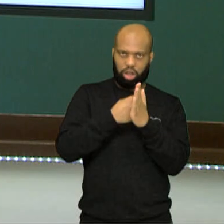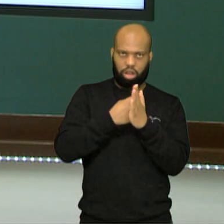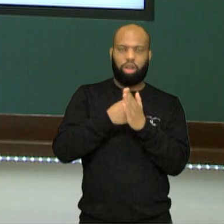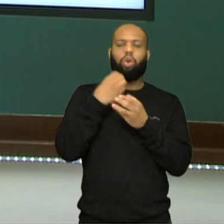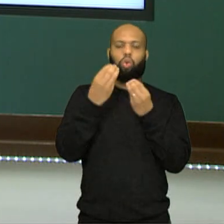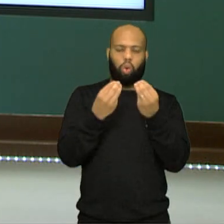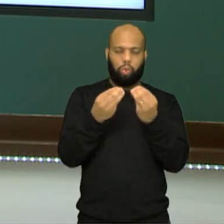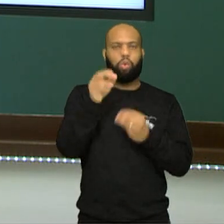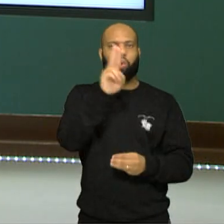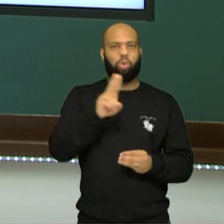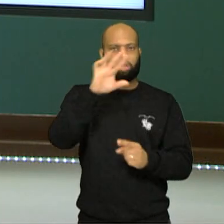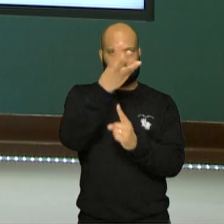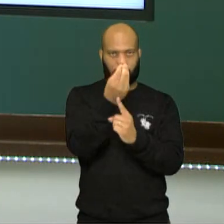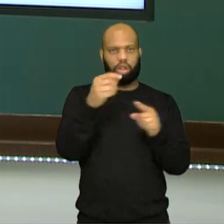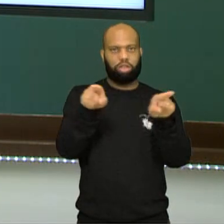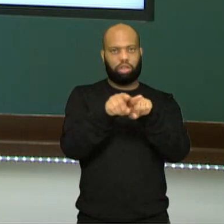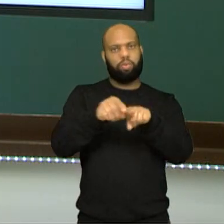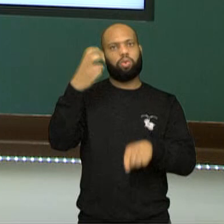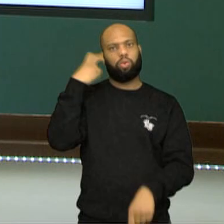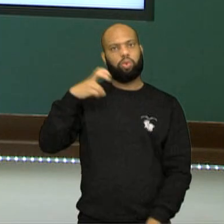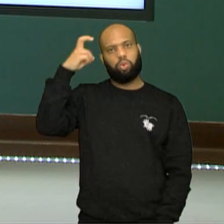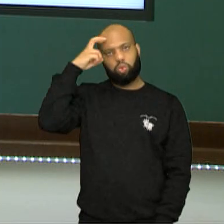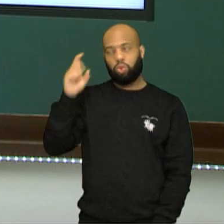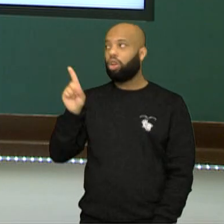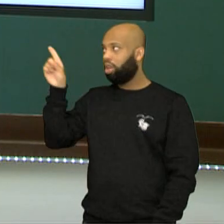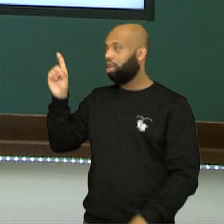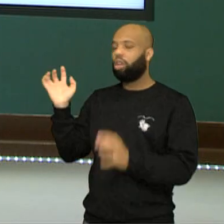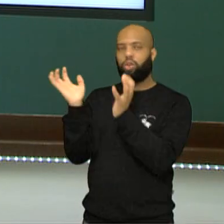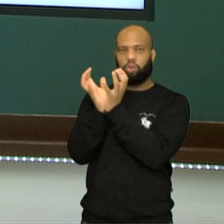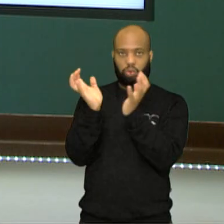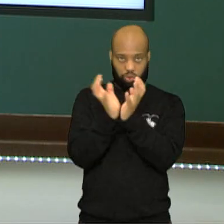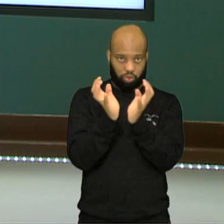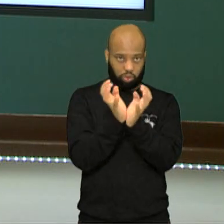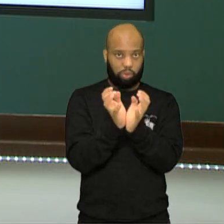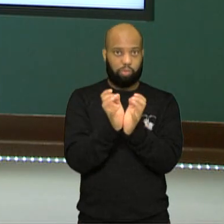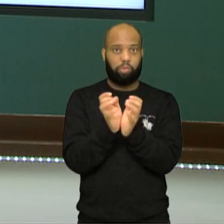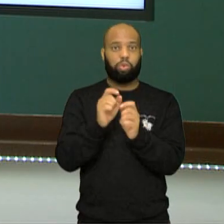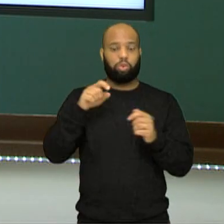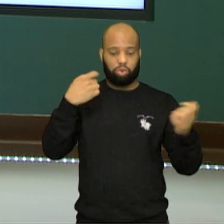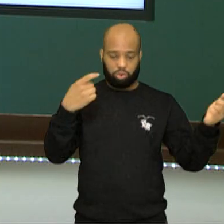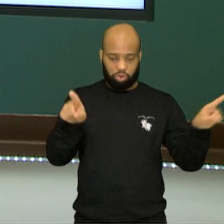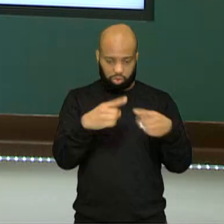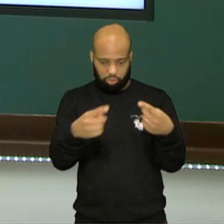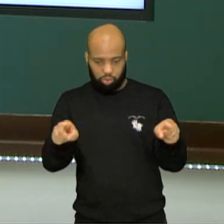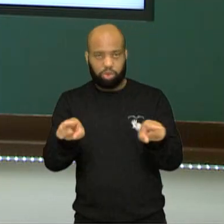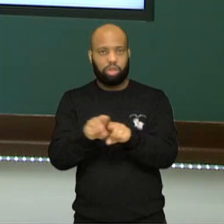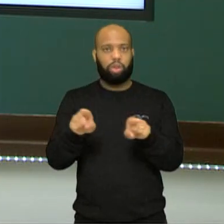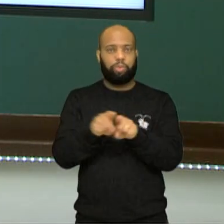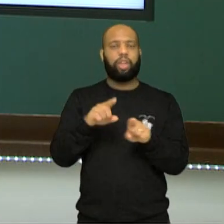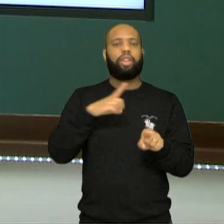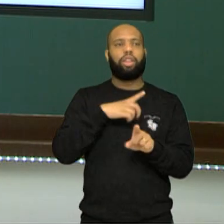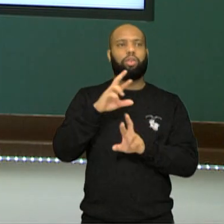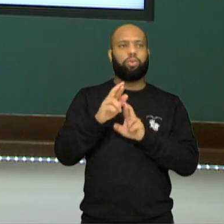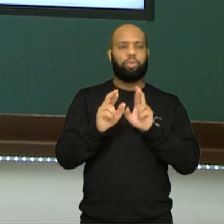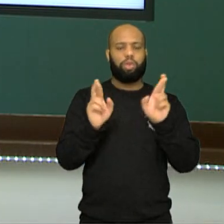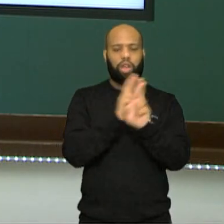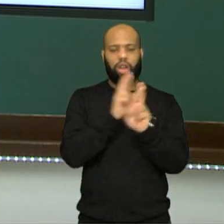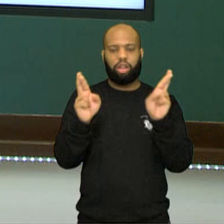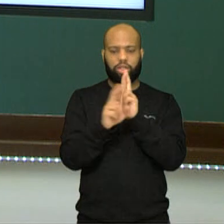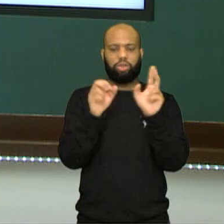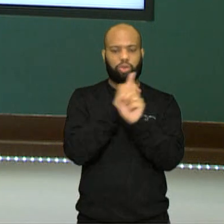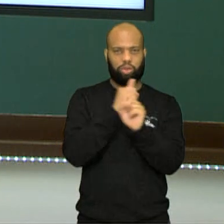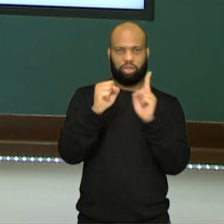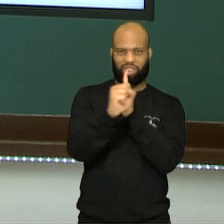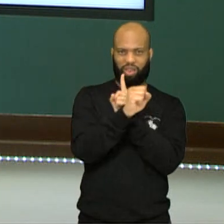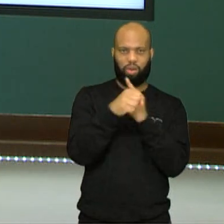Então, ele, além de ser o bloco, a banda, né, ele tem toda essa parte social que o samba,